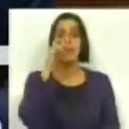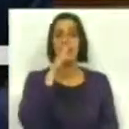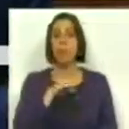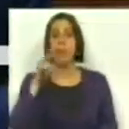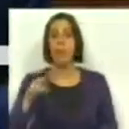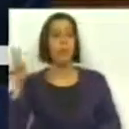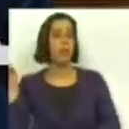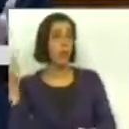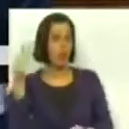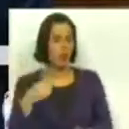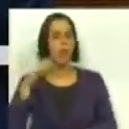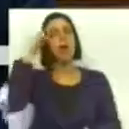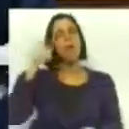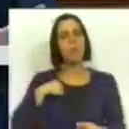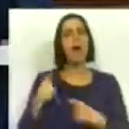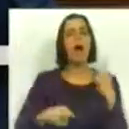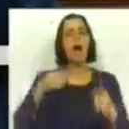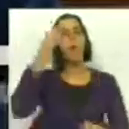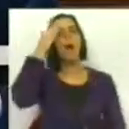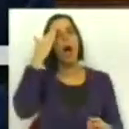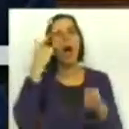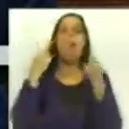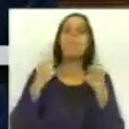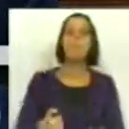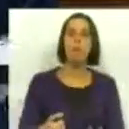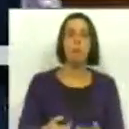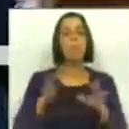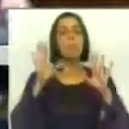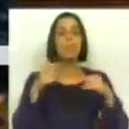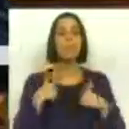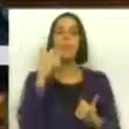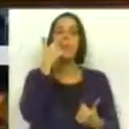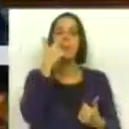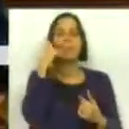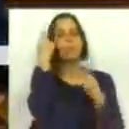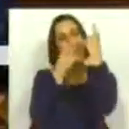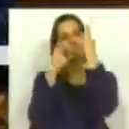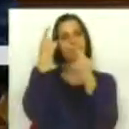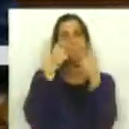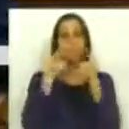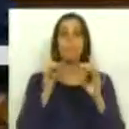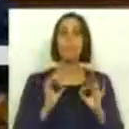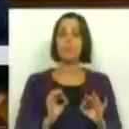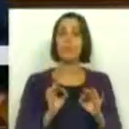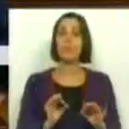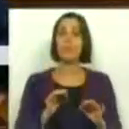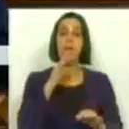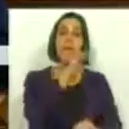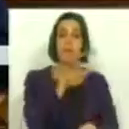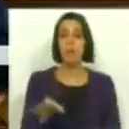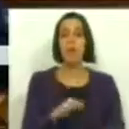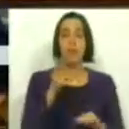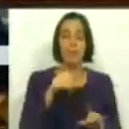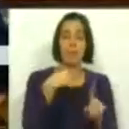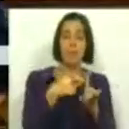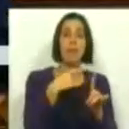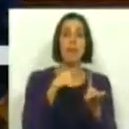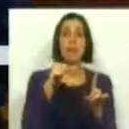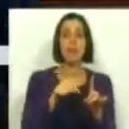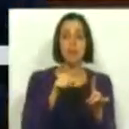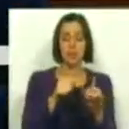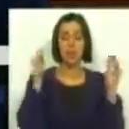milhões de euros. Sei que alguns consideram que é pouco. Nós preferimos pensar que é favorável para as famílias que vão